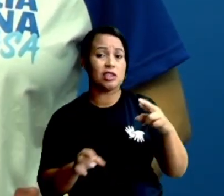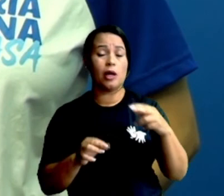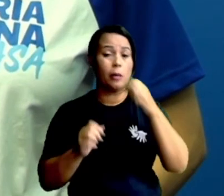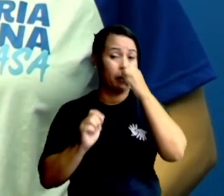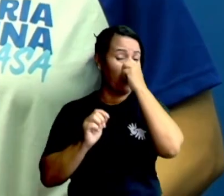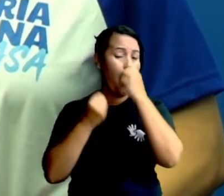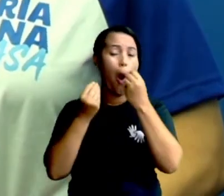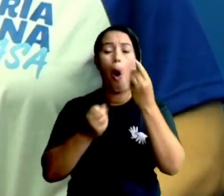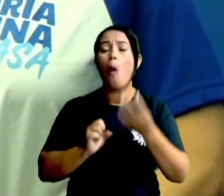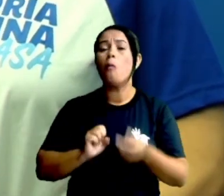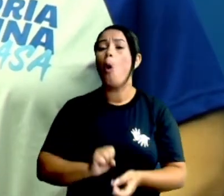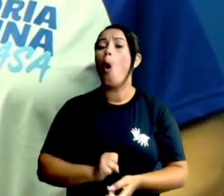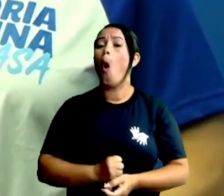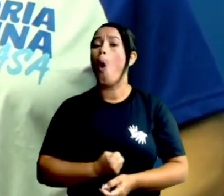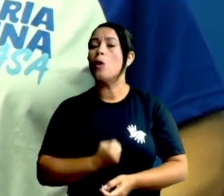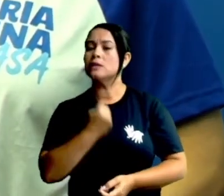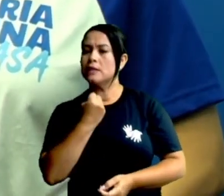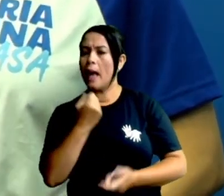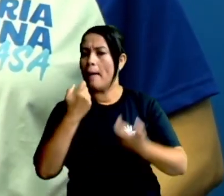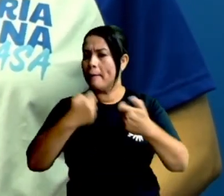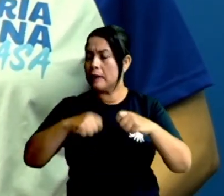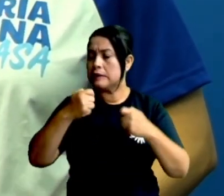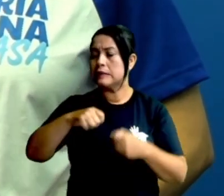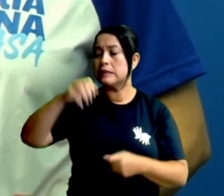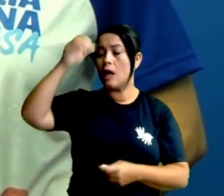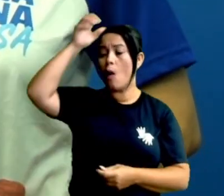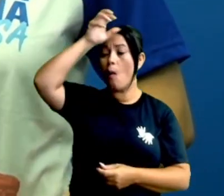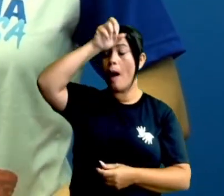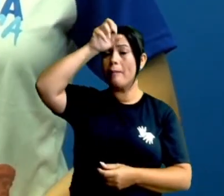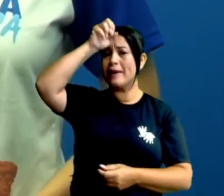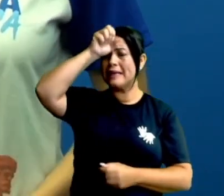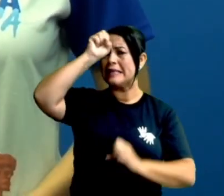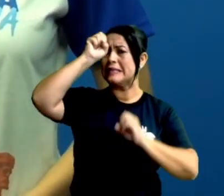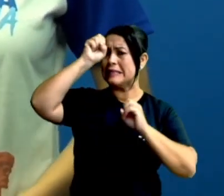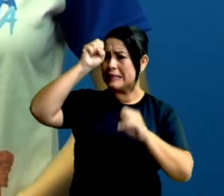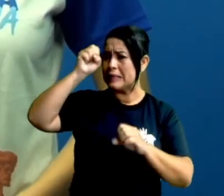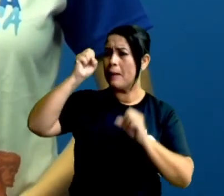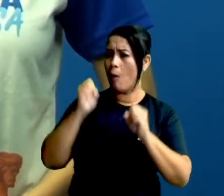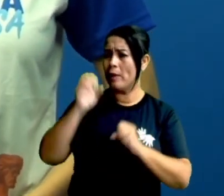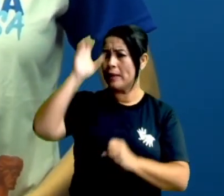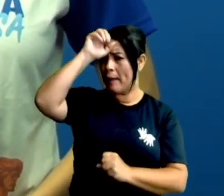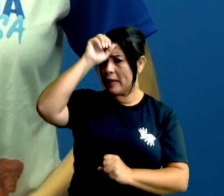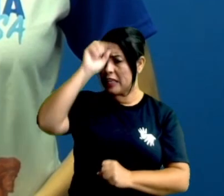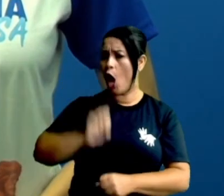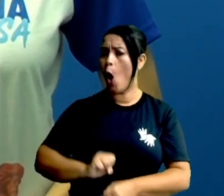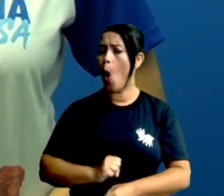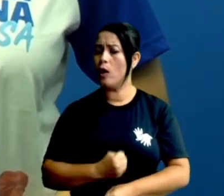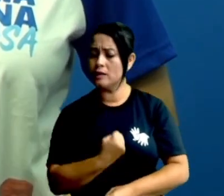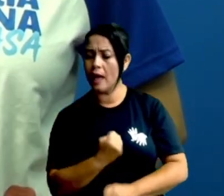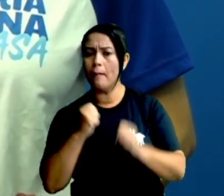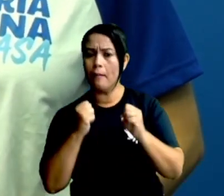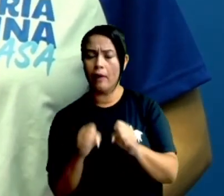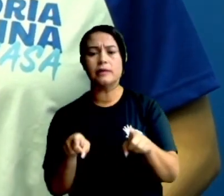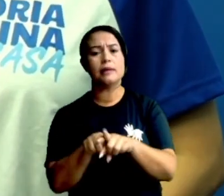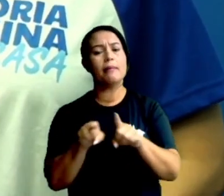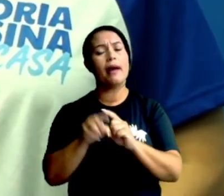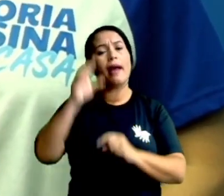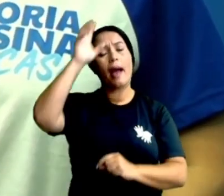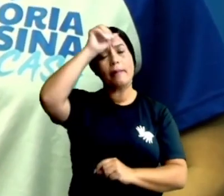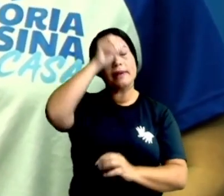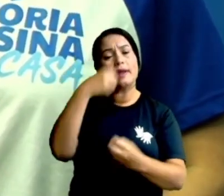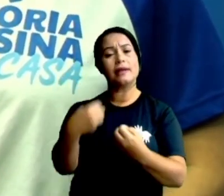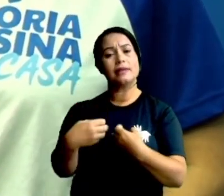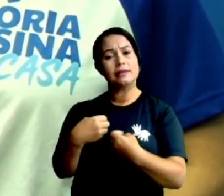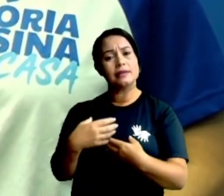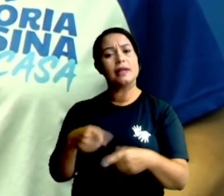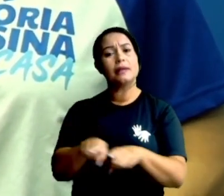Para odiar, as pessoas precisam aprender. E se podem aprender a odiar, também podem ser